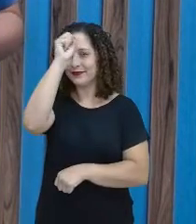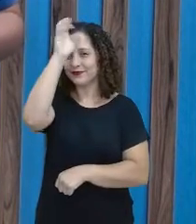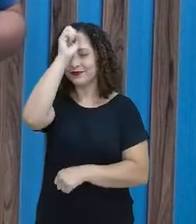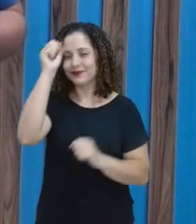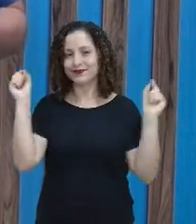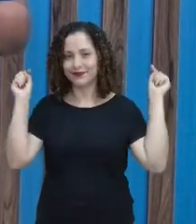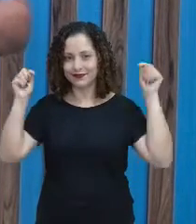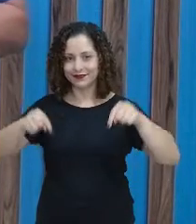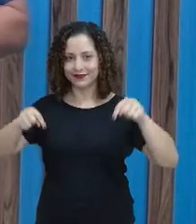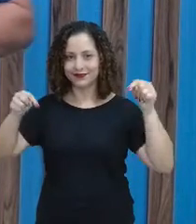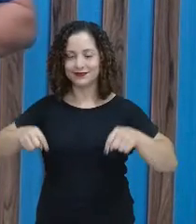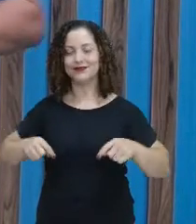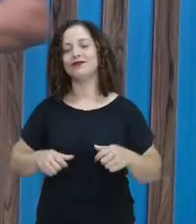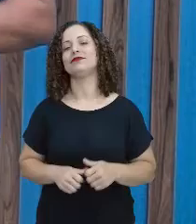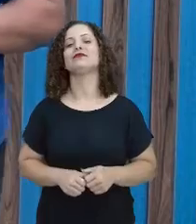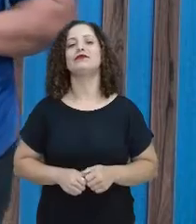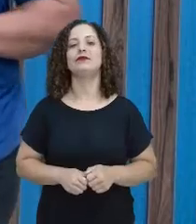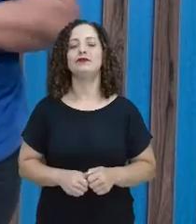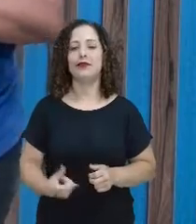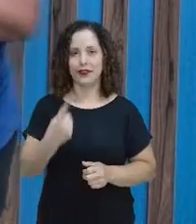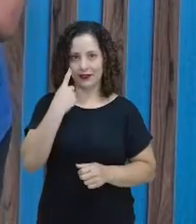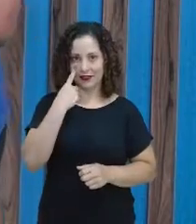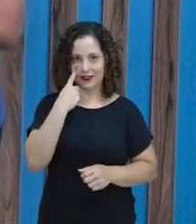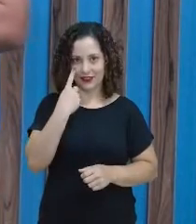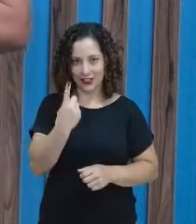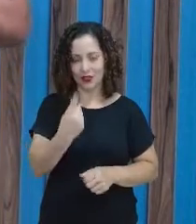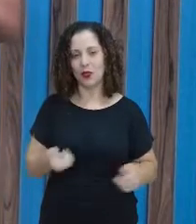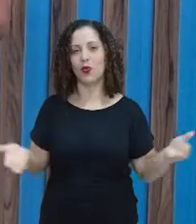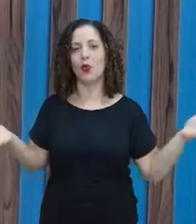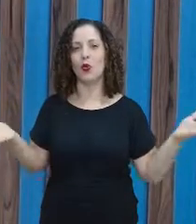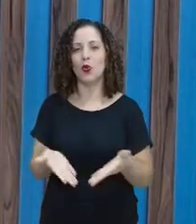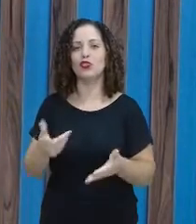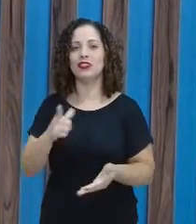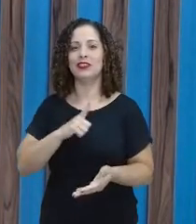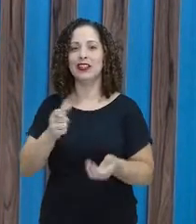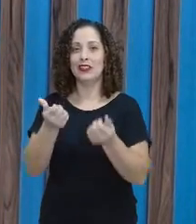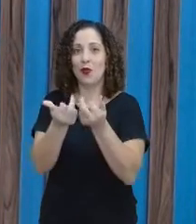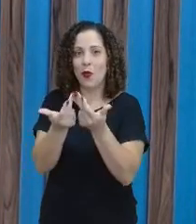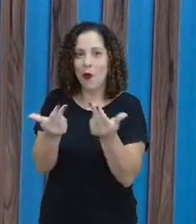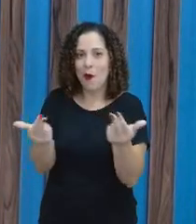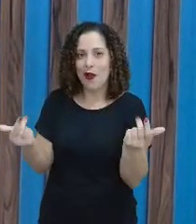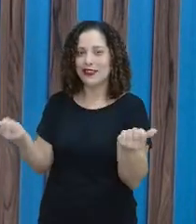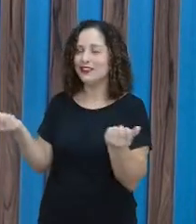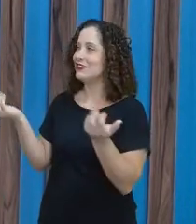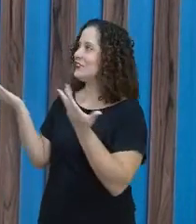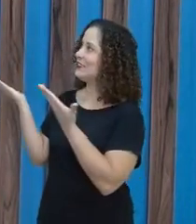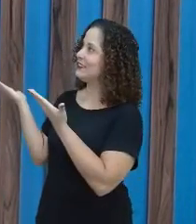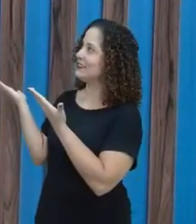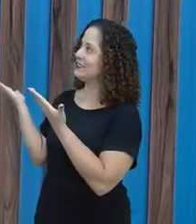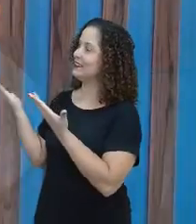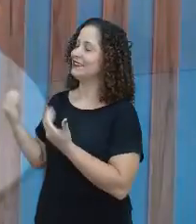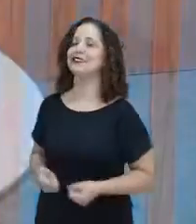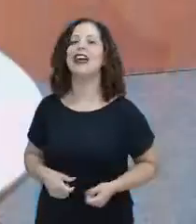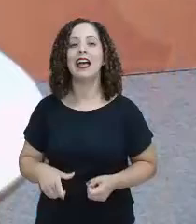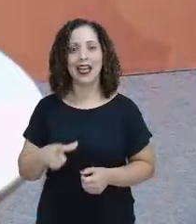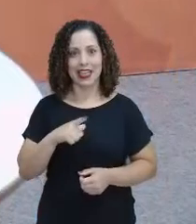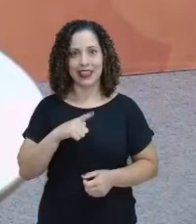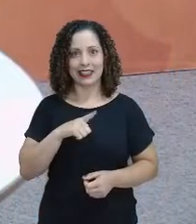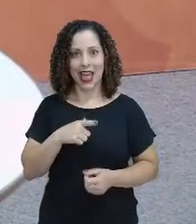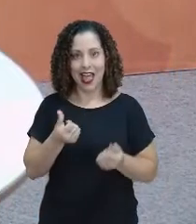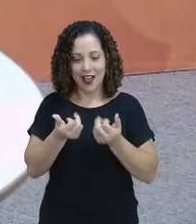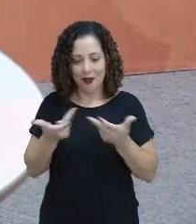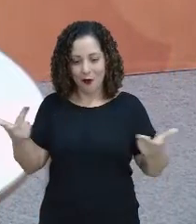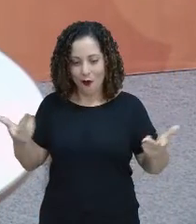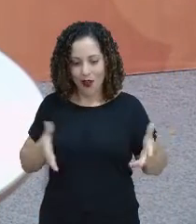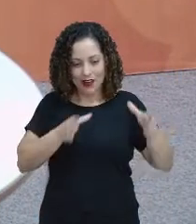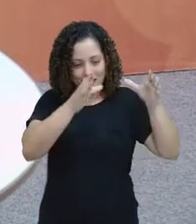aula de hoje. E você já viu que hoje a gente vai ter aqui muita coisa, porque a minha mesa está cheia de materiais que eu